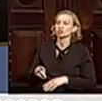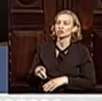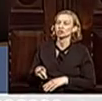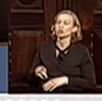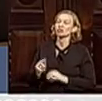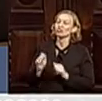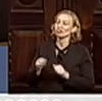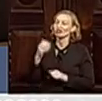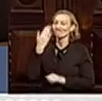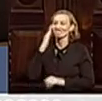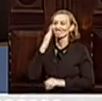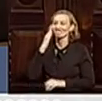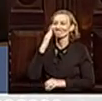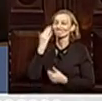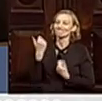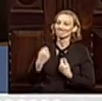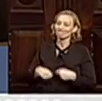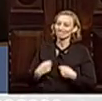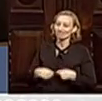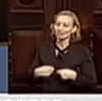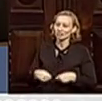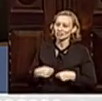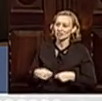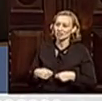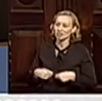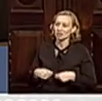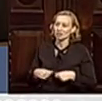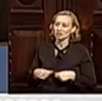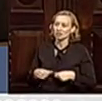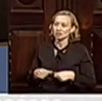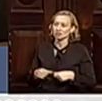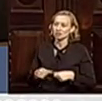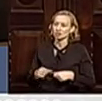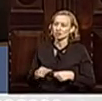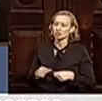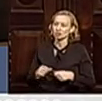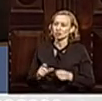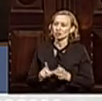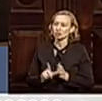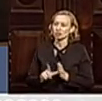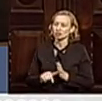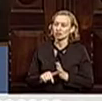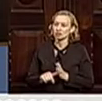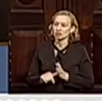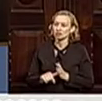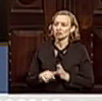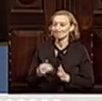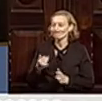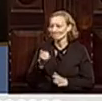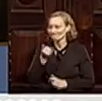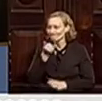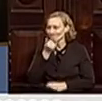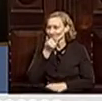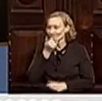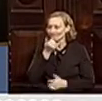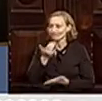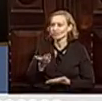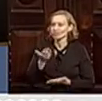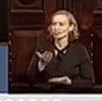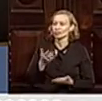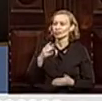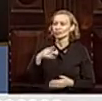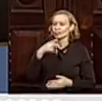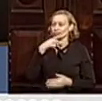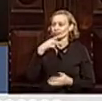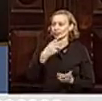a necessidade do adiamento. Mas, acima de tudo, peço a compreensão dos parlamentares juvenis, que são